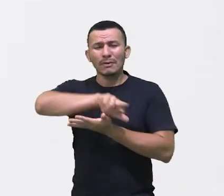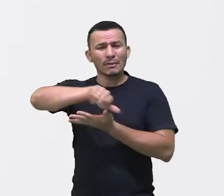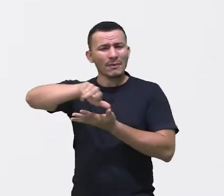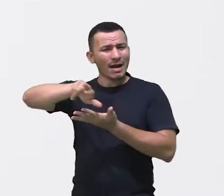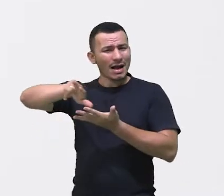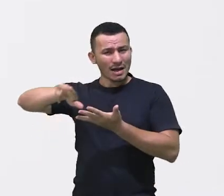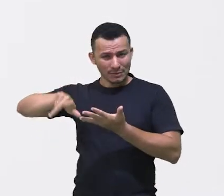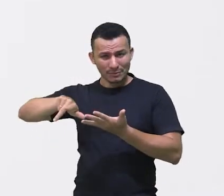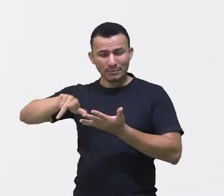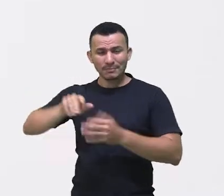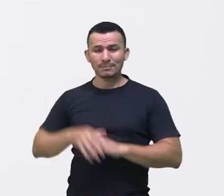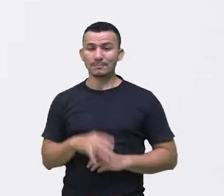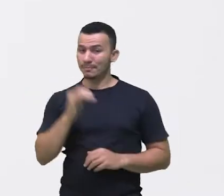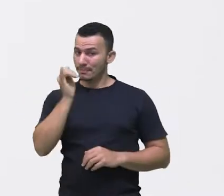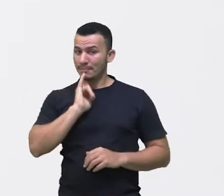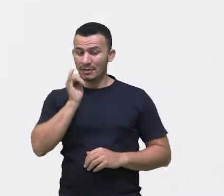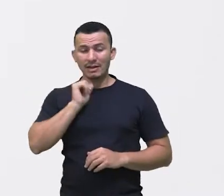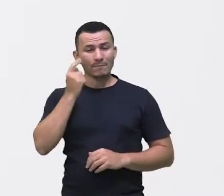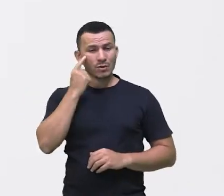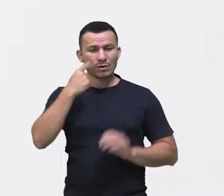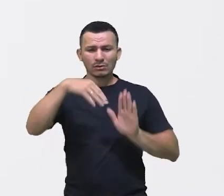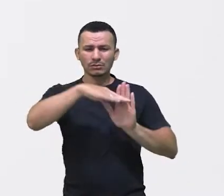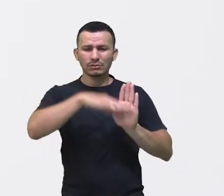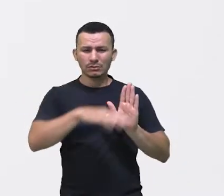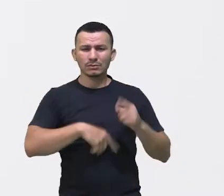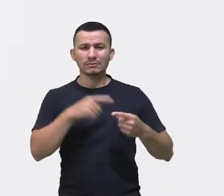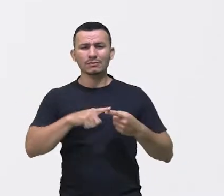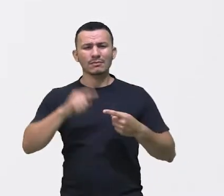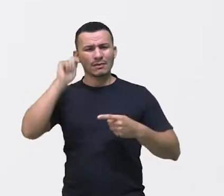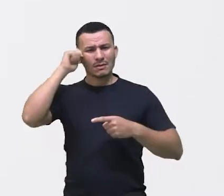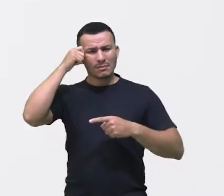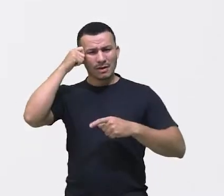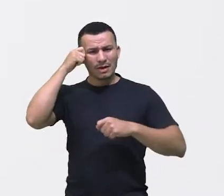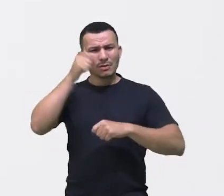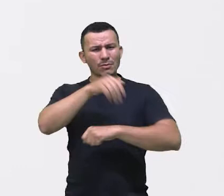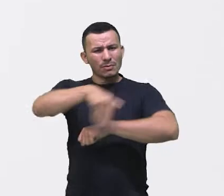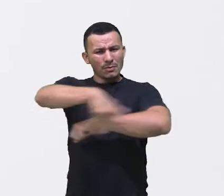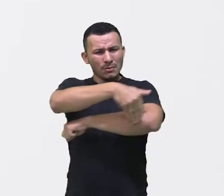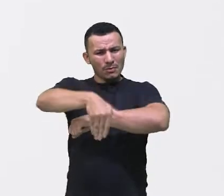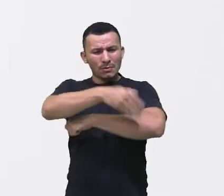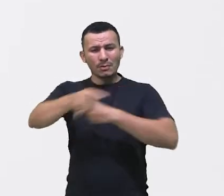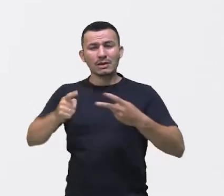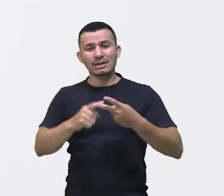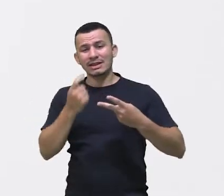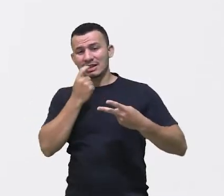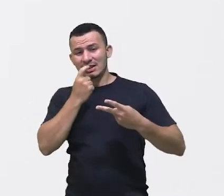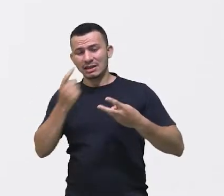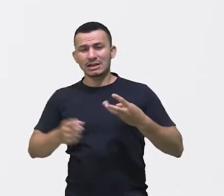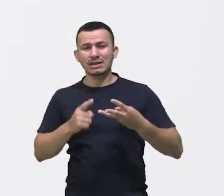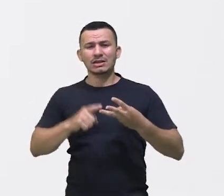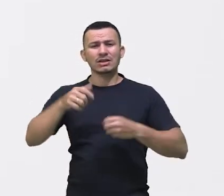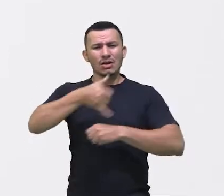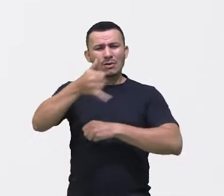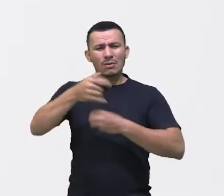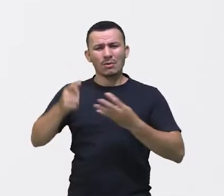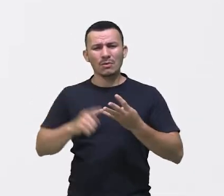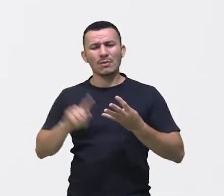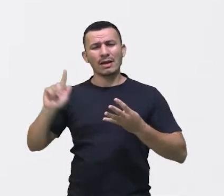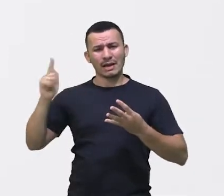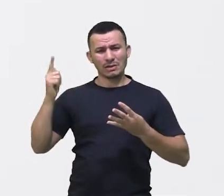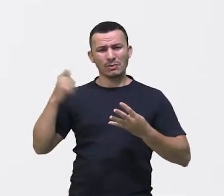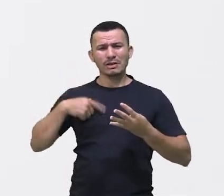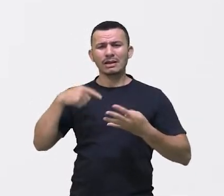derivados. Aí está citado para vocês os exemplos do asfalto, o plástico, os óleos, a gasolina, o